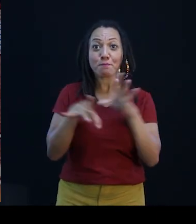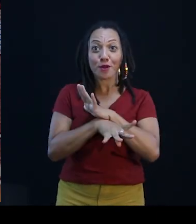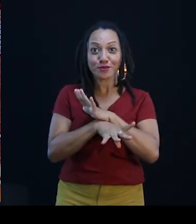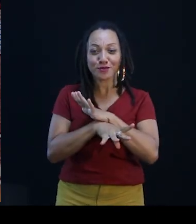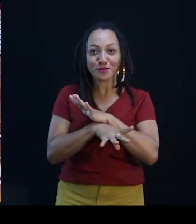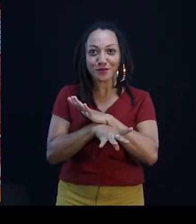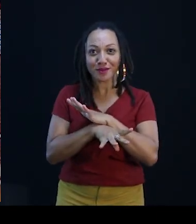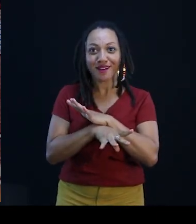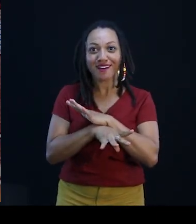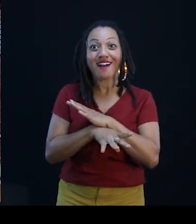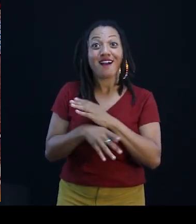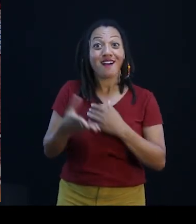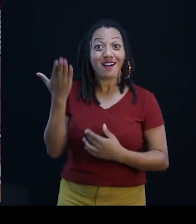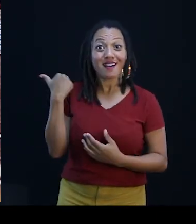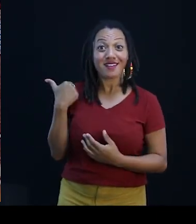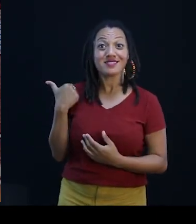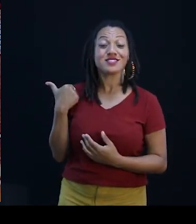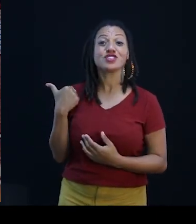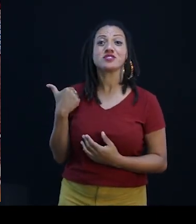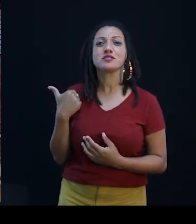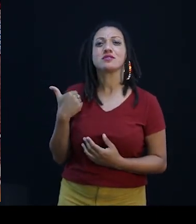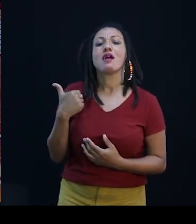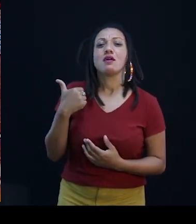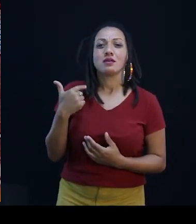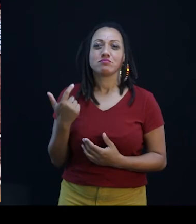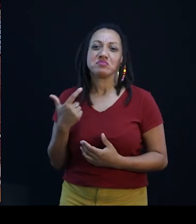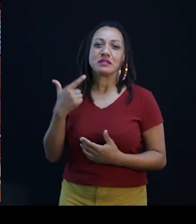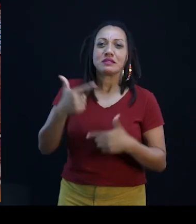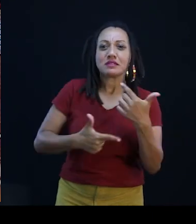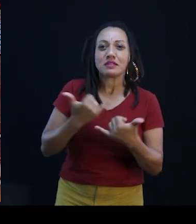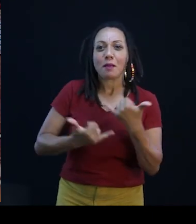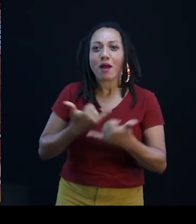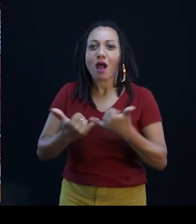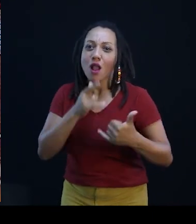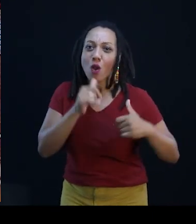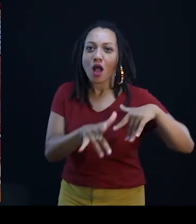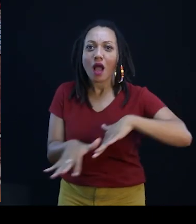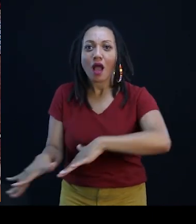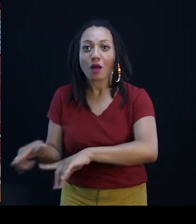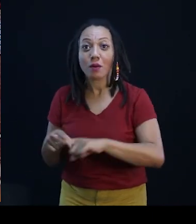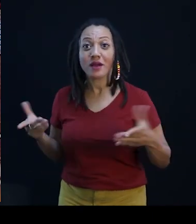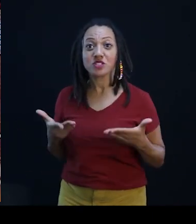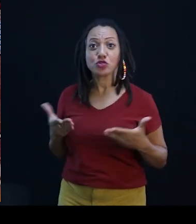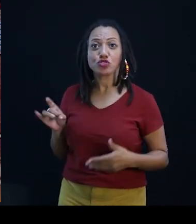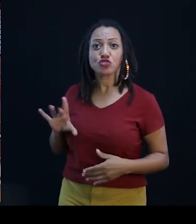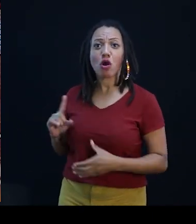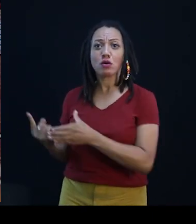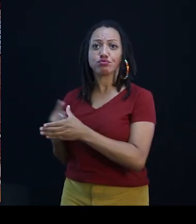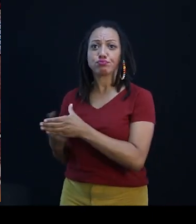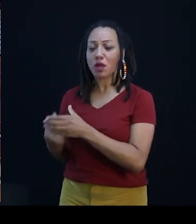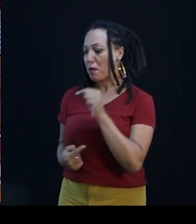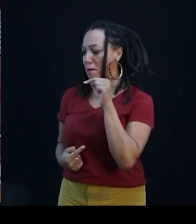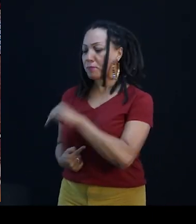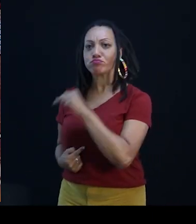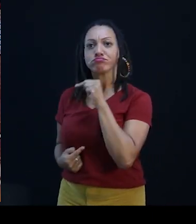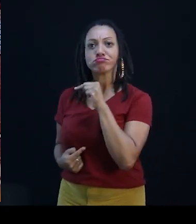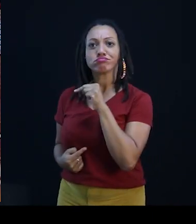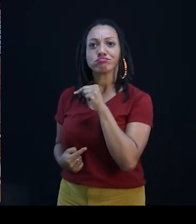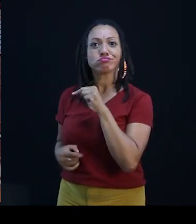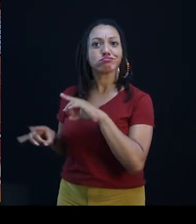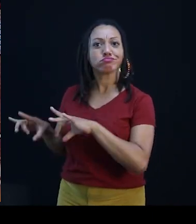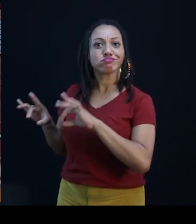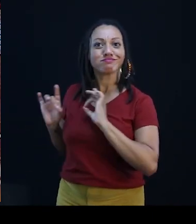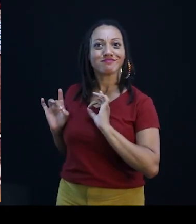apertar um botão, a gente tinha todo esse trabalho gostoso de brincar com a água, de torcer. Às vezes pode ser cansativo também